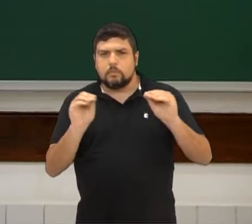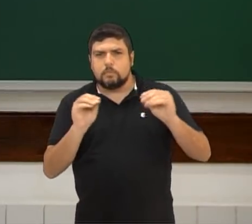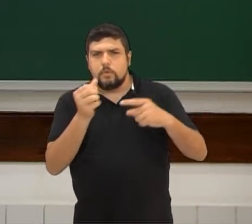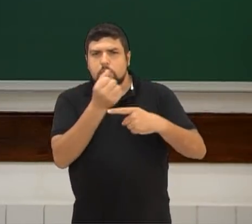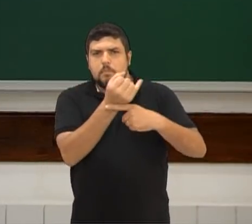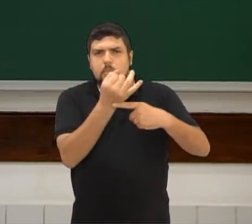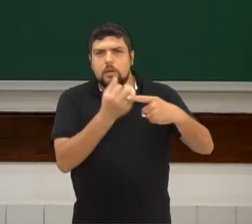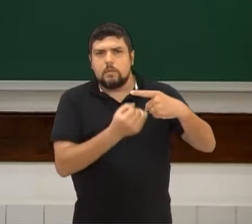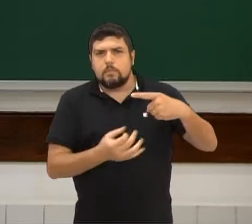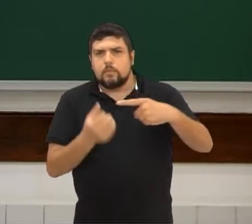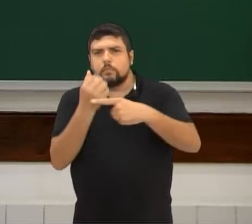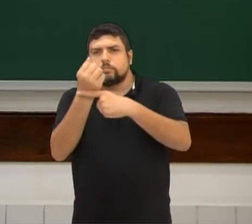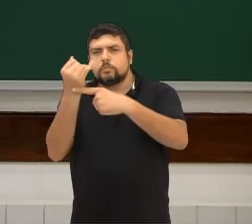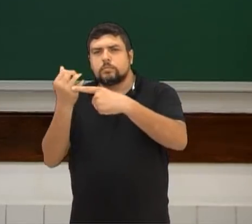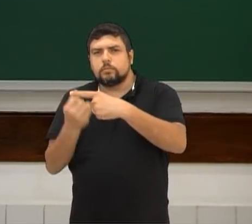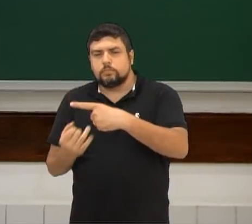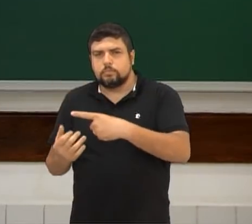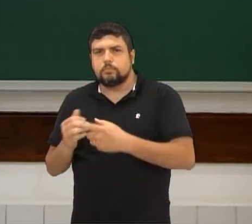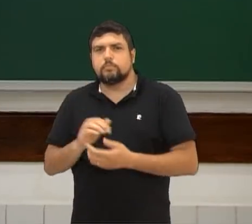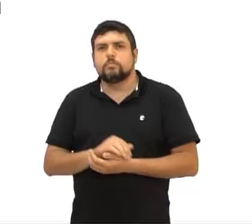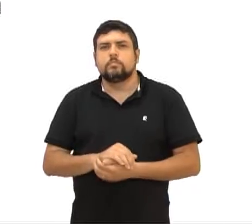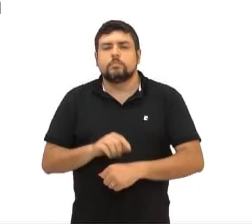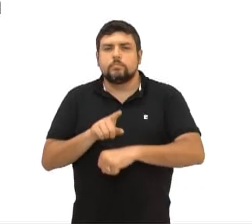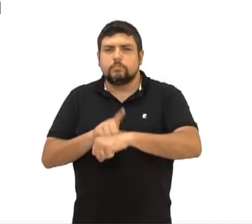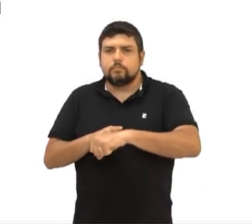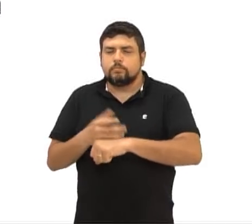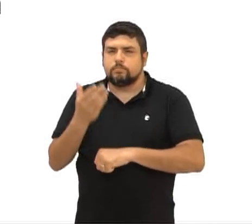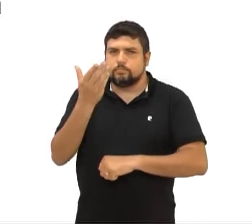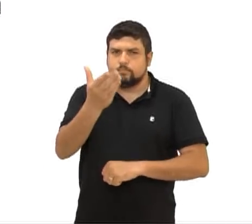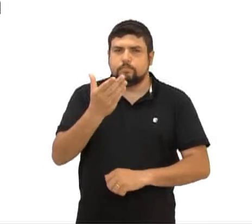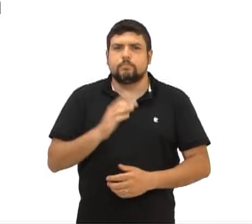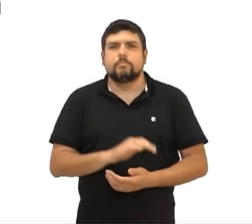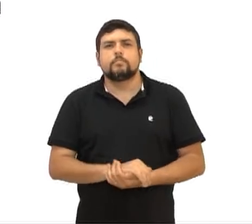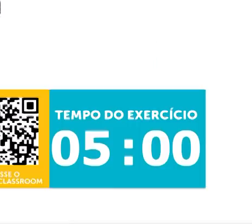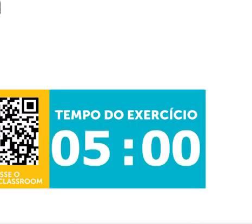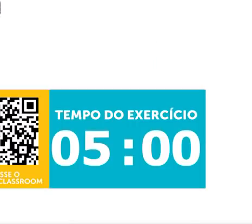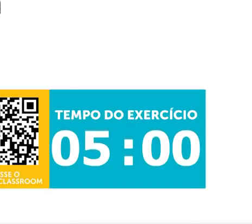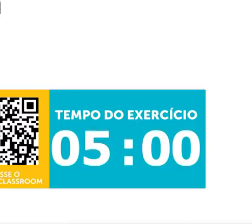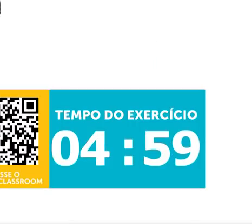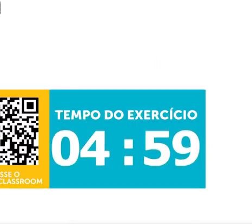dos extremos e dos meios. Tempo para tentar identificar.